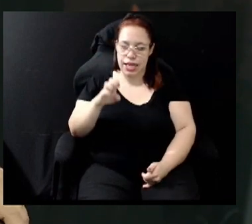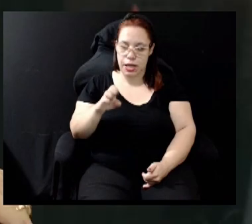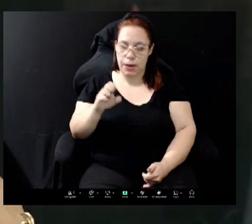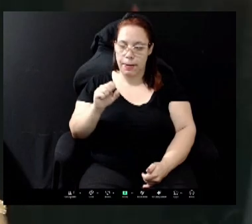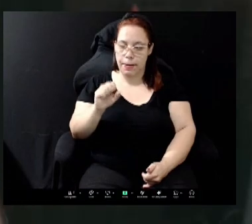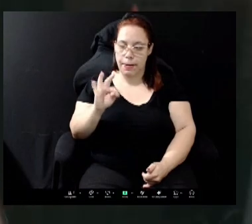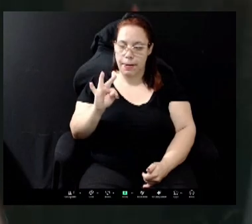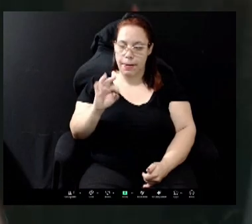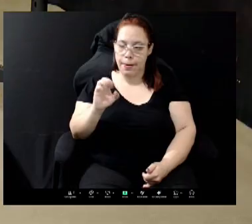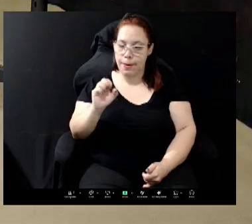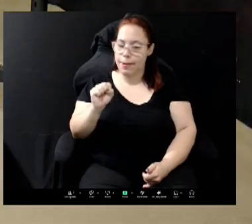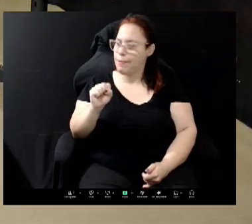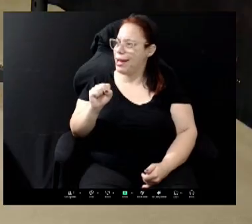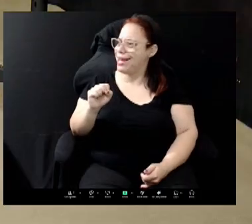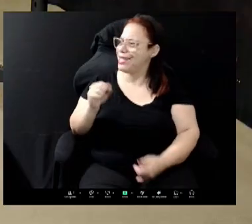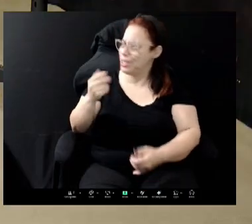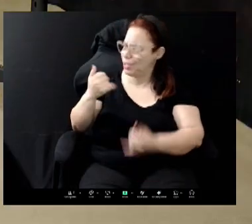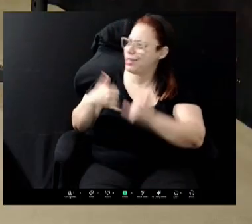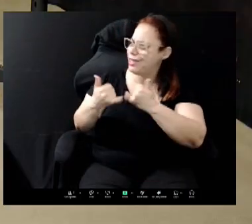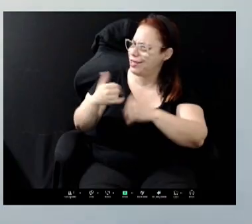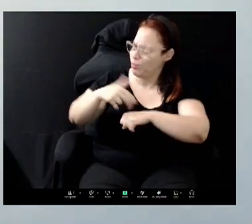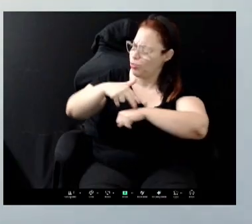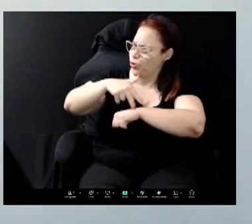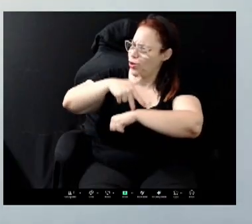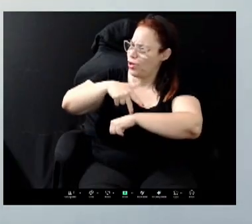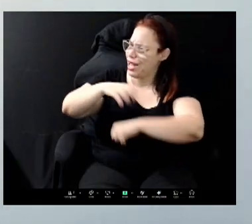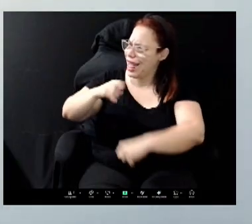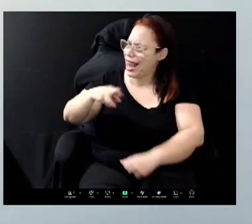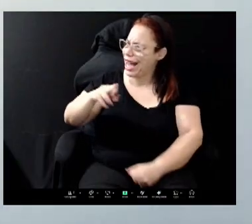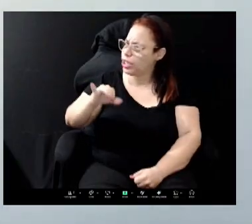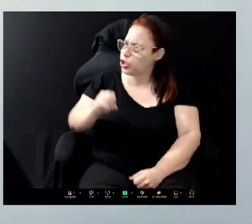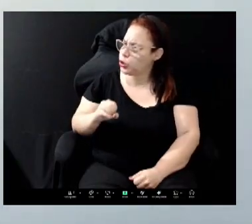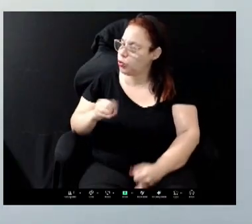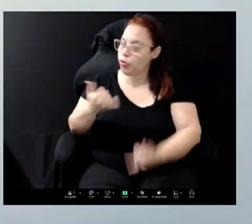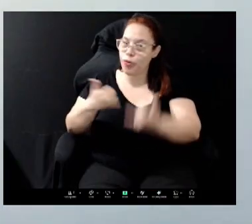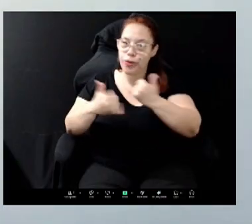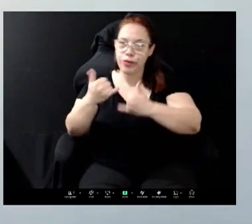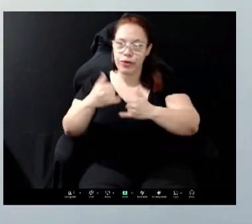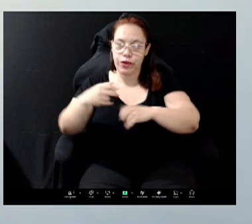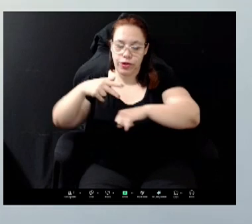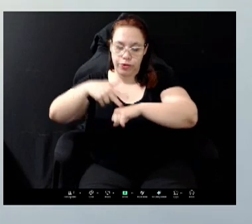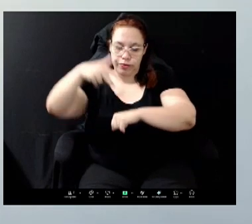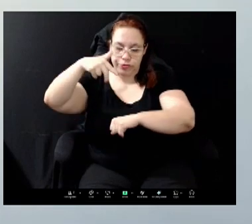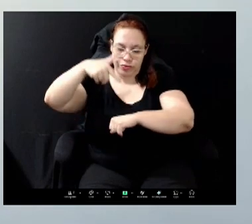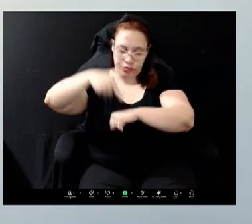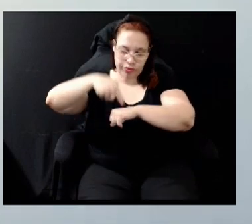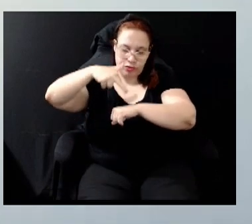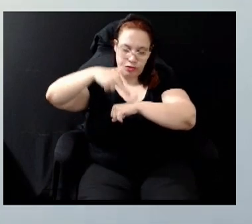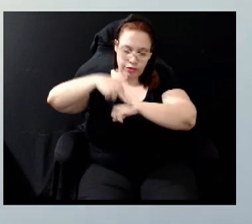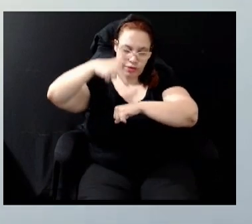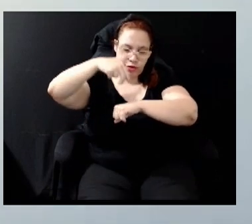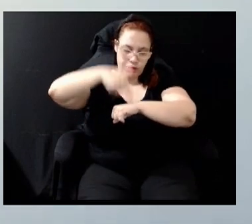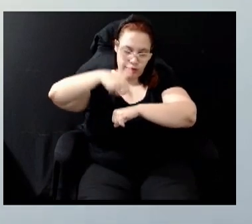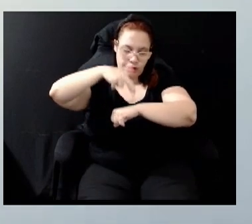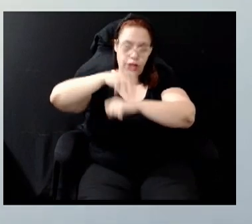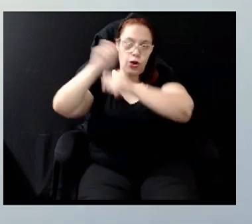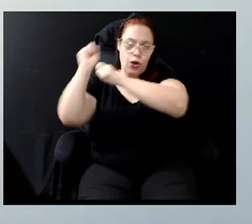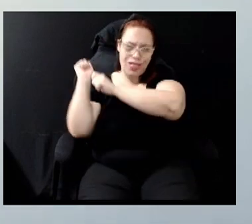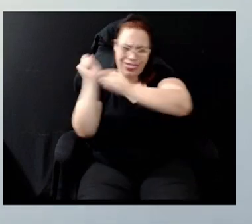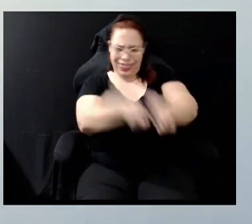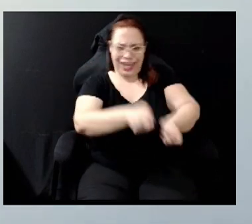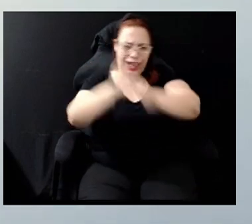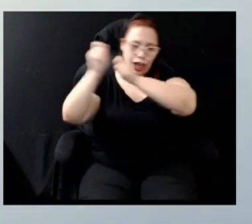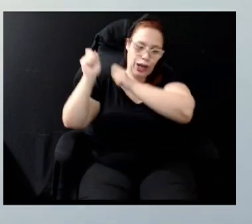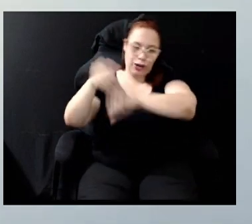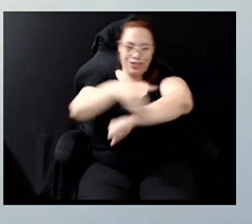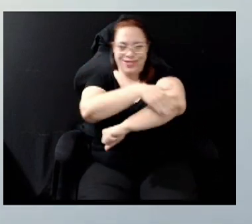não? Sim, pulei elástico, brincava de amarelinha, aqueles de taco na rua. A brincadeira